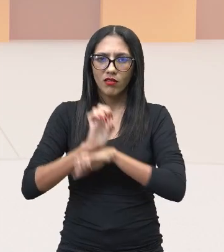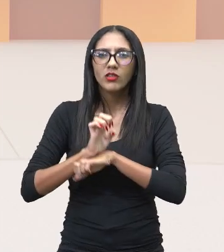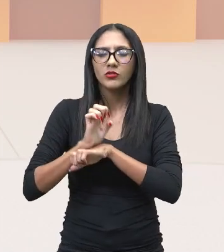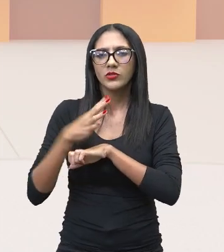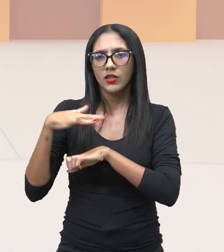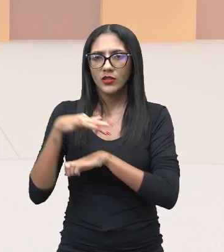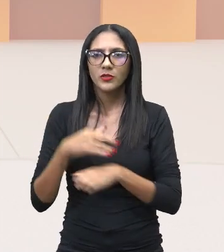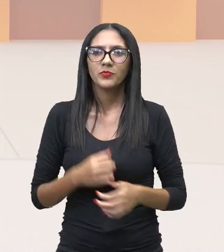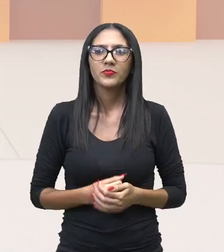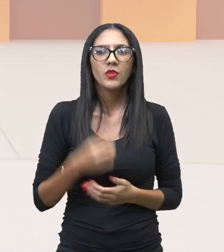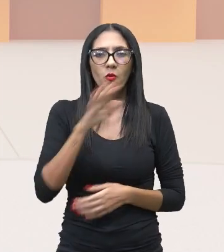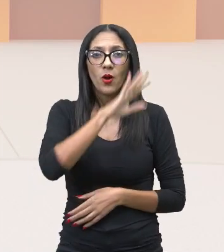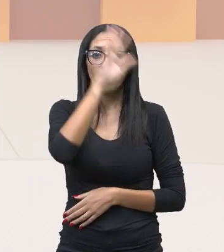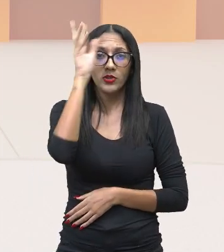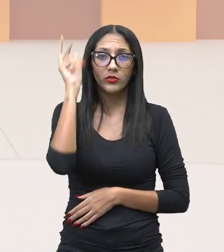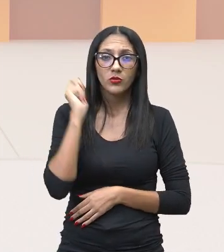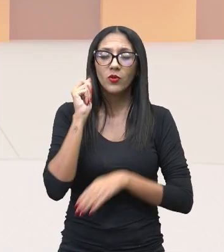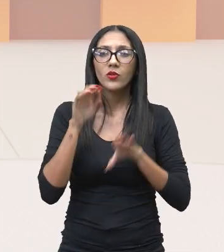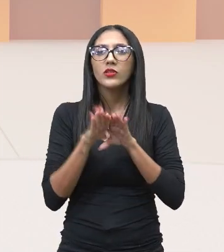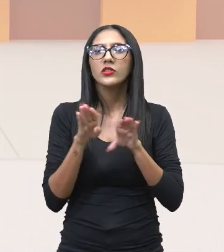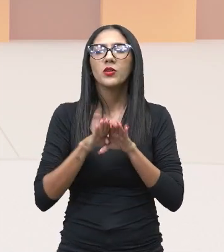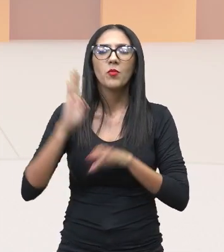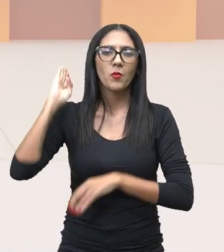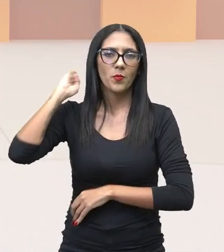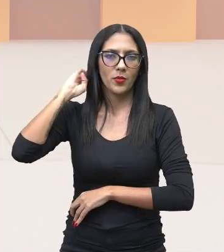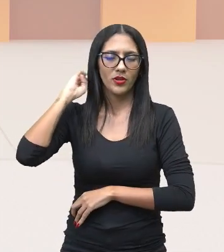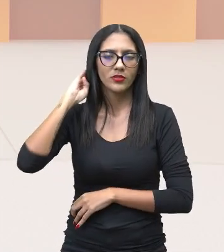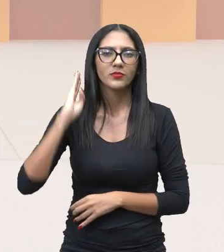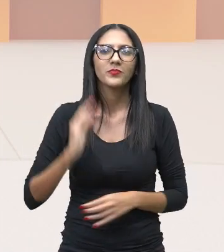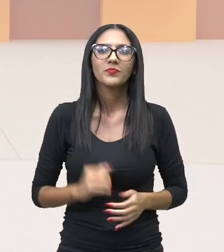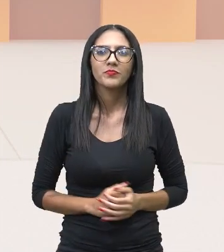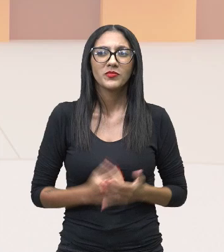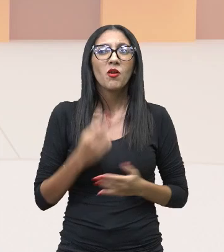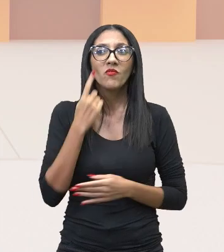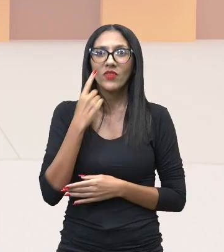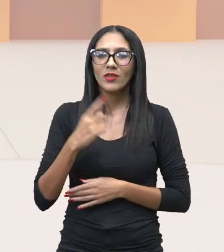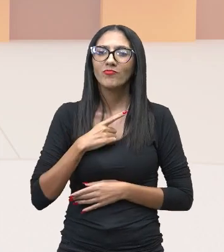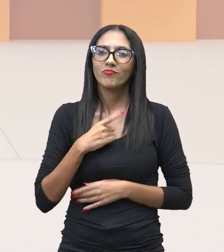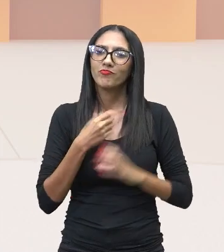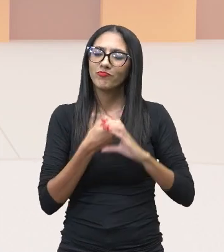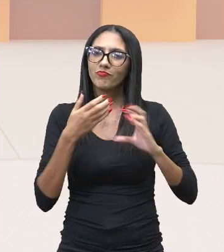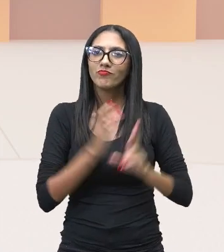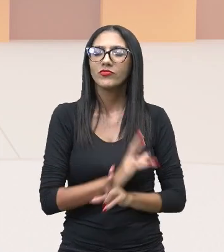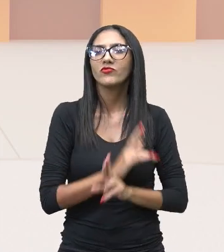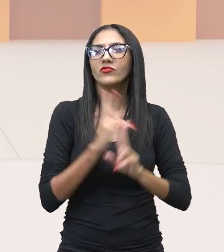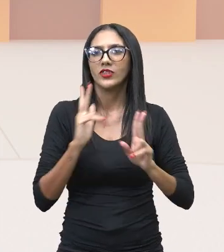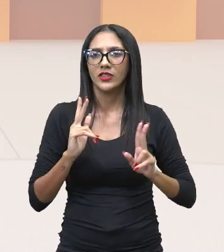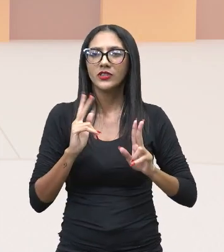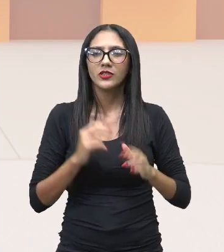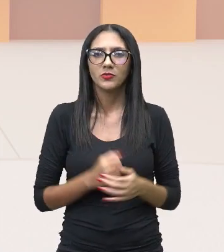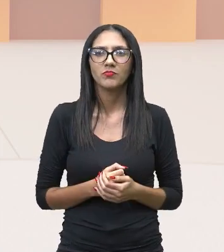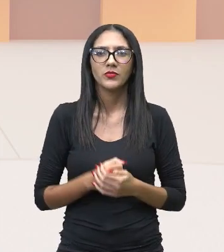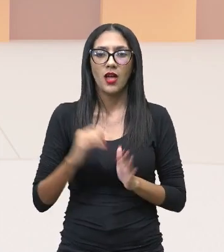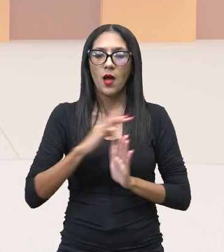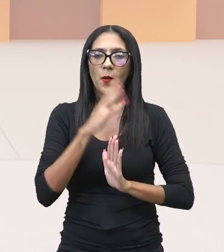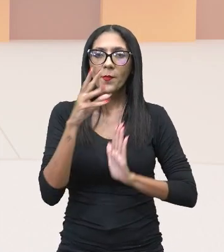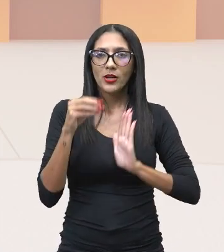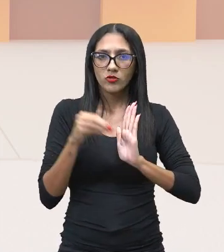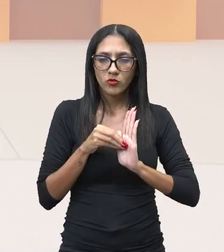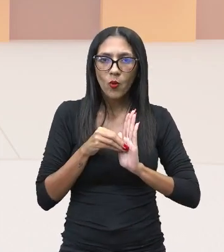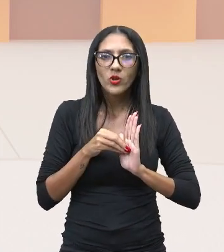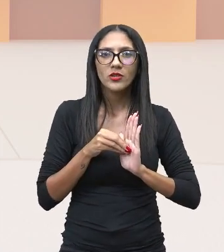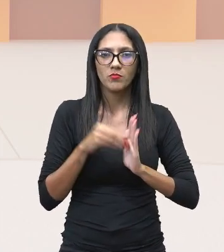né? O Amazonas e o Pará. Então já tem uma diferença importante, né? Amazônia é a floresta,